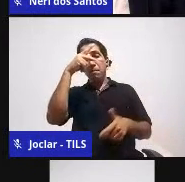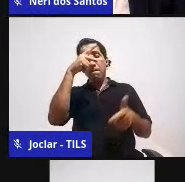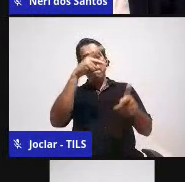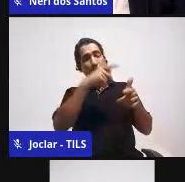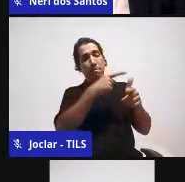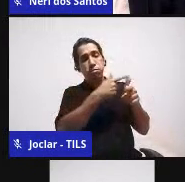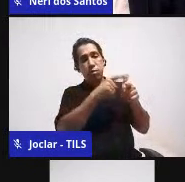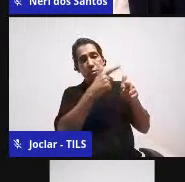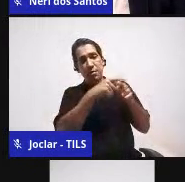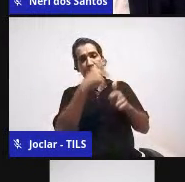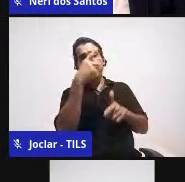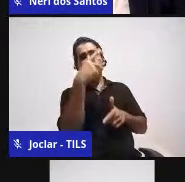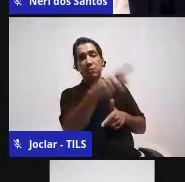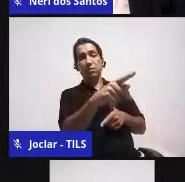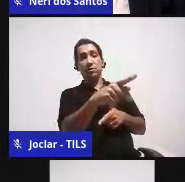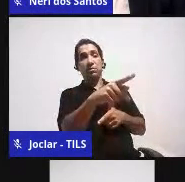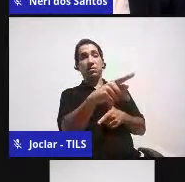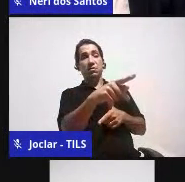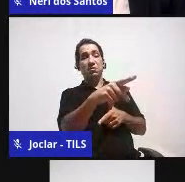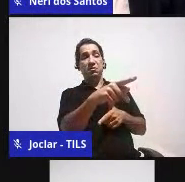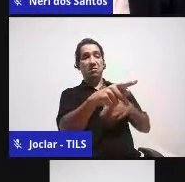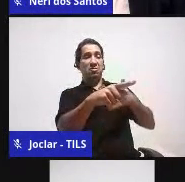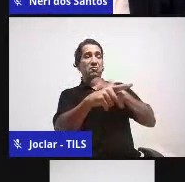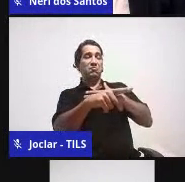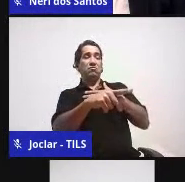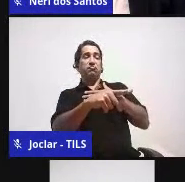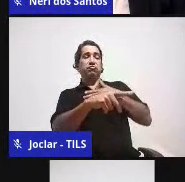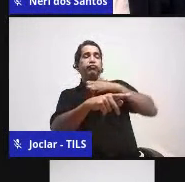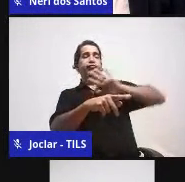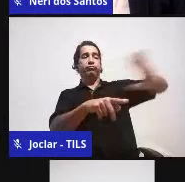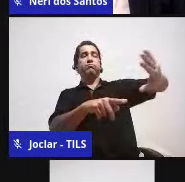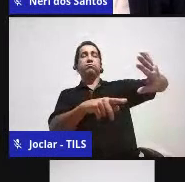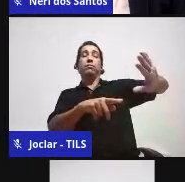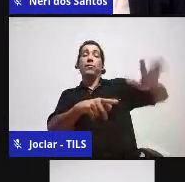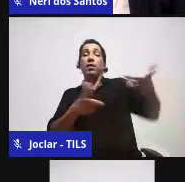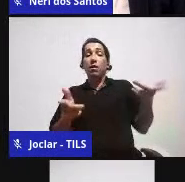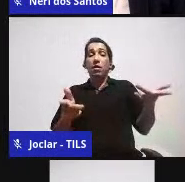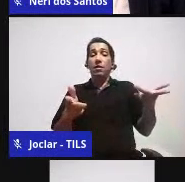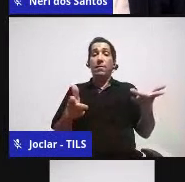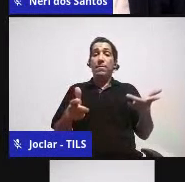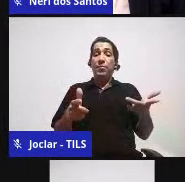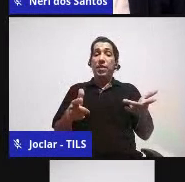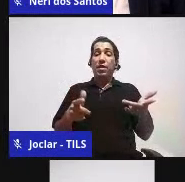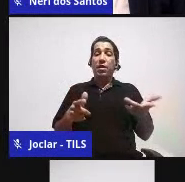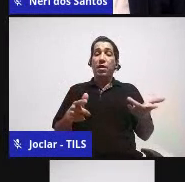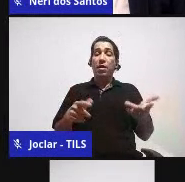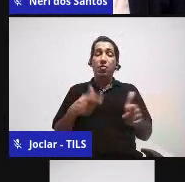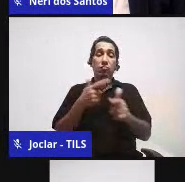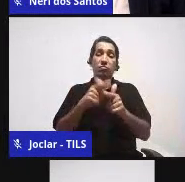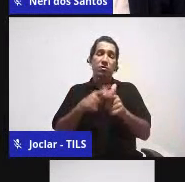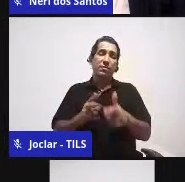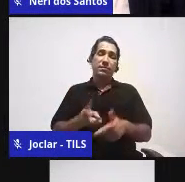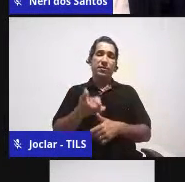coisa boa, por exemplo, esse calor, essa coisa de se relacionar, é uma coisa muito interessante,